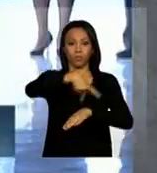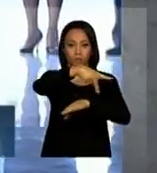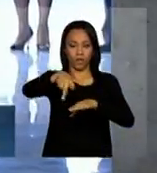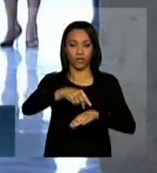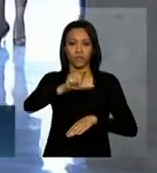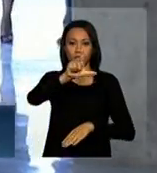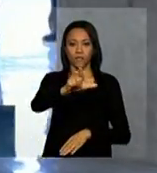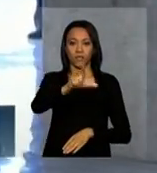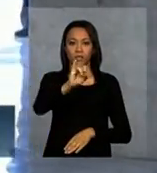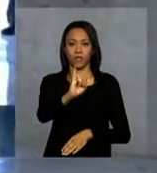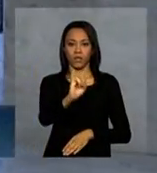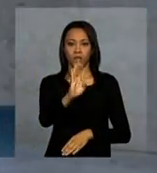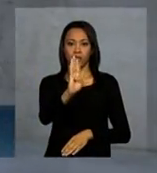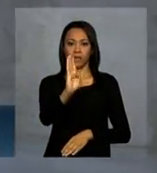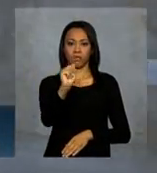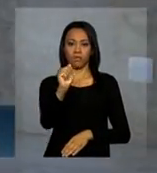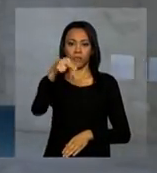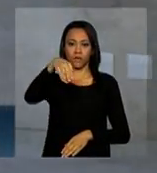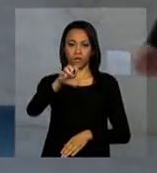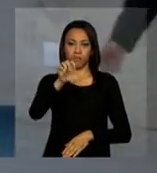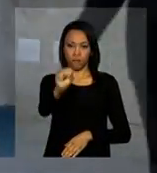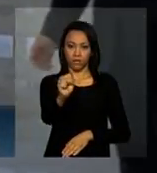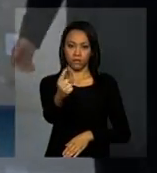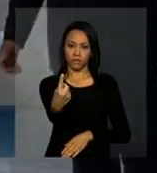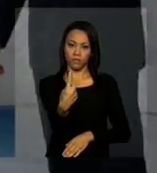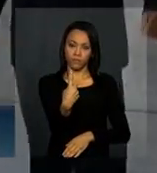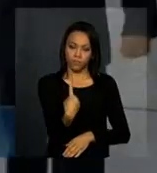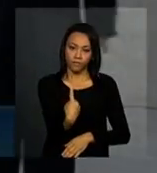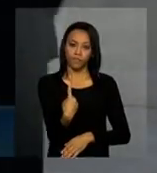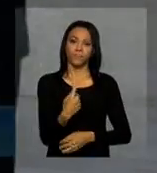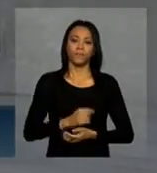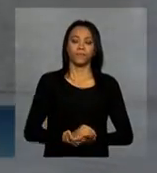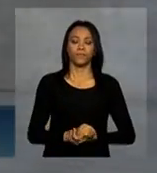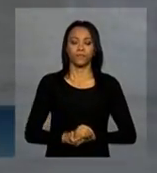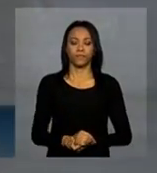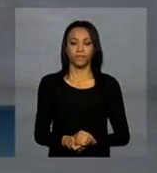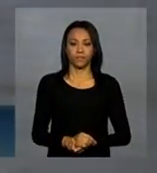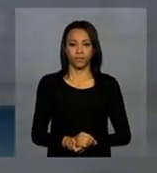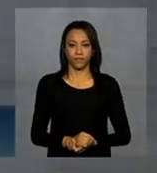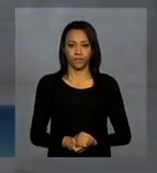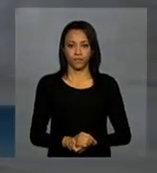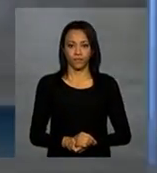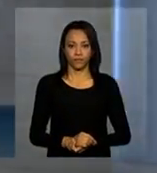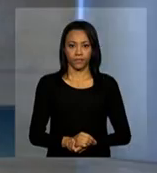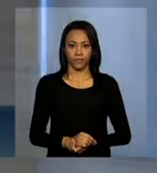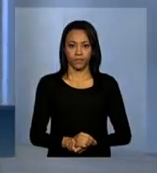Saiha.